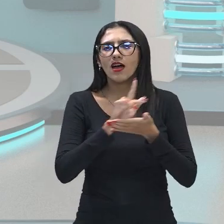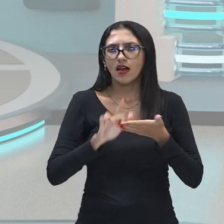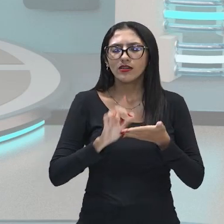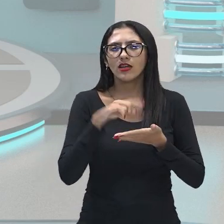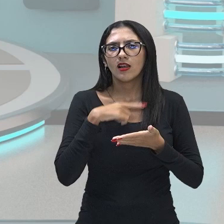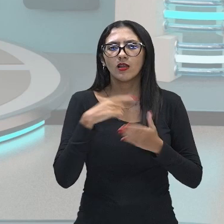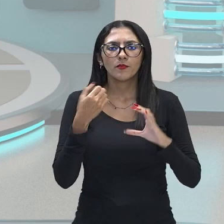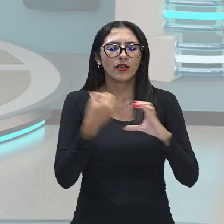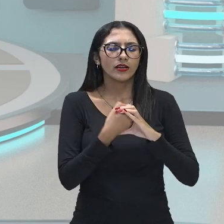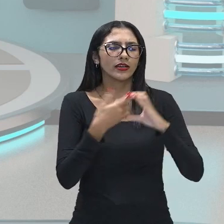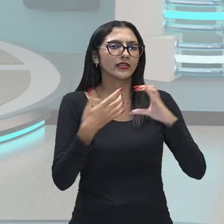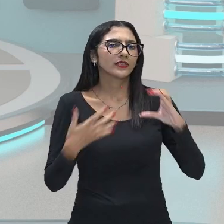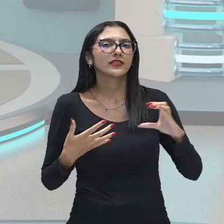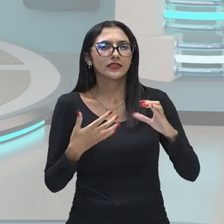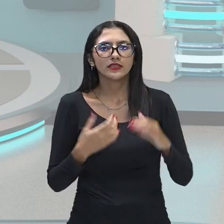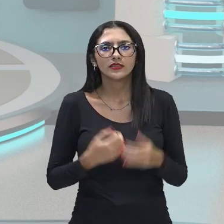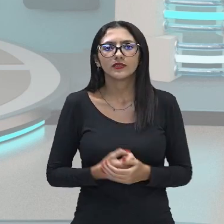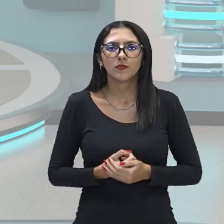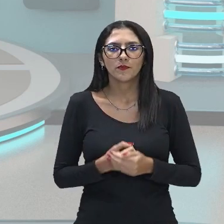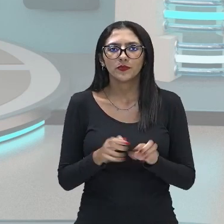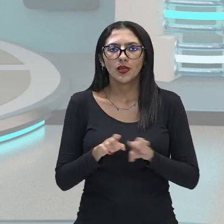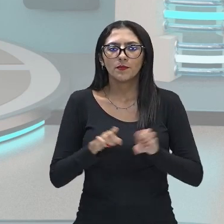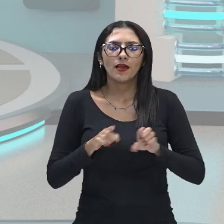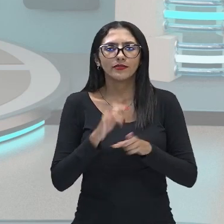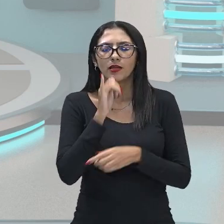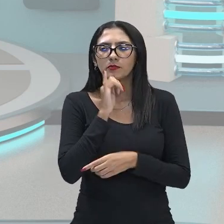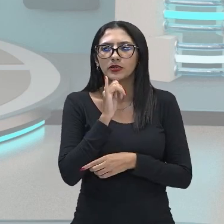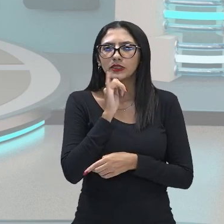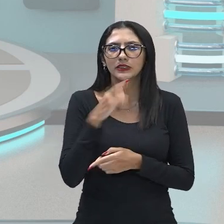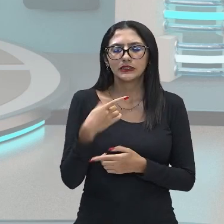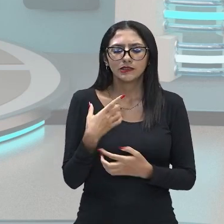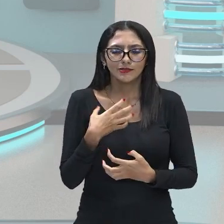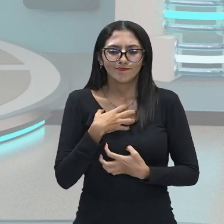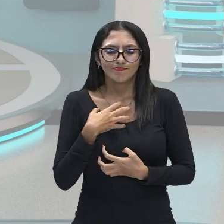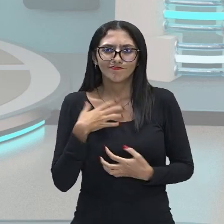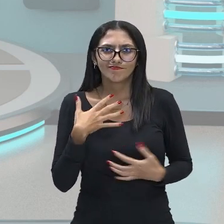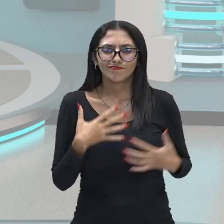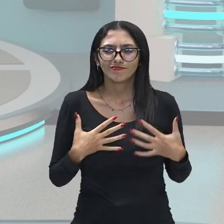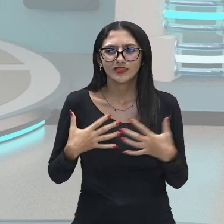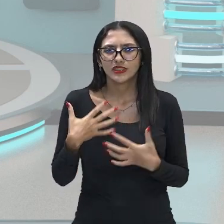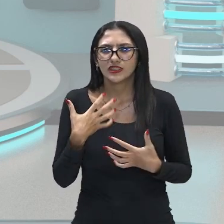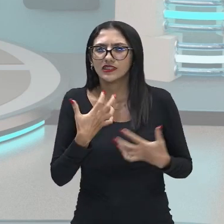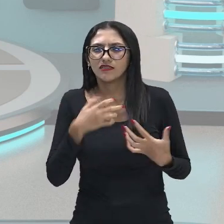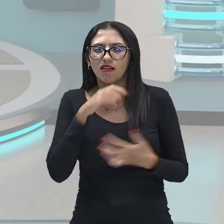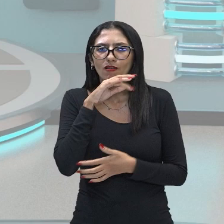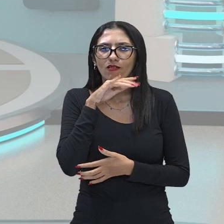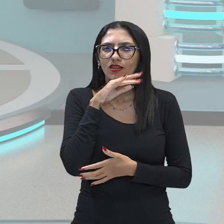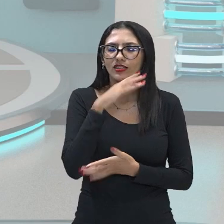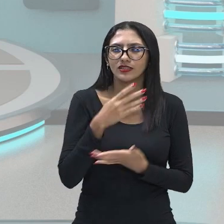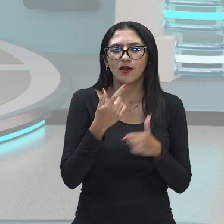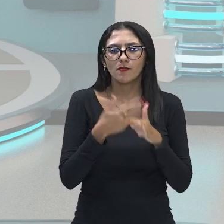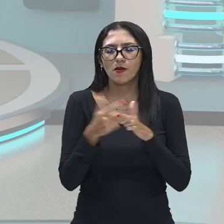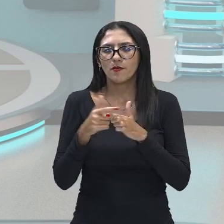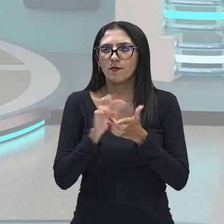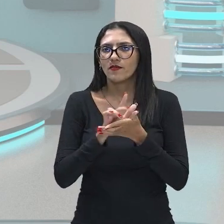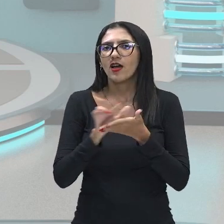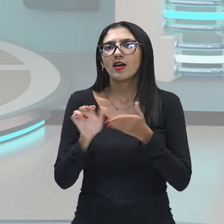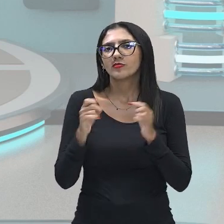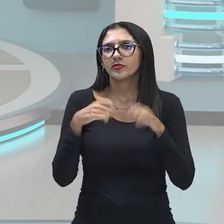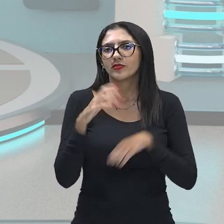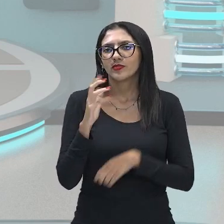caracterização não se sentem aí abraçadas se sentem idas isso pode causar diversos outros problemas mas